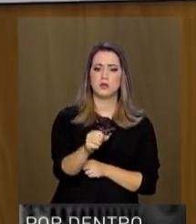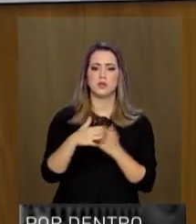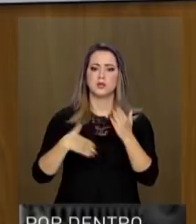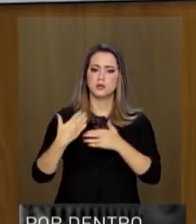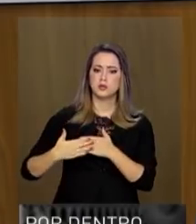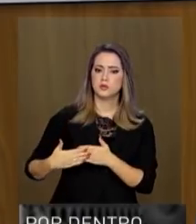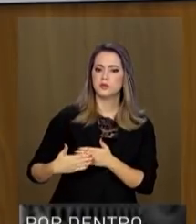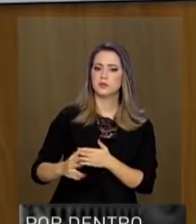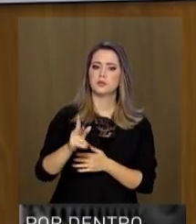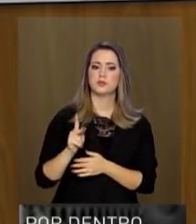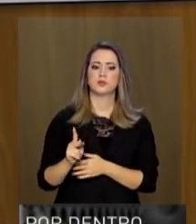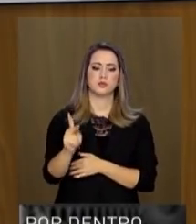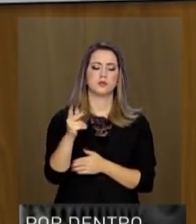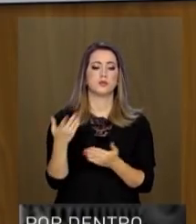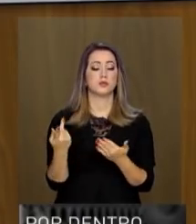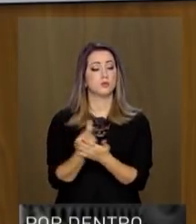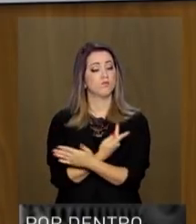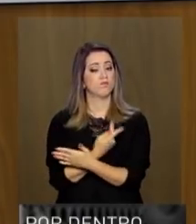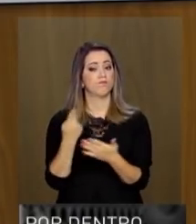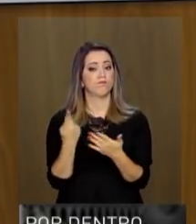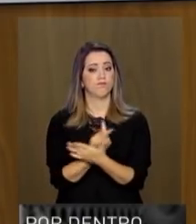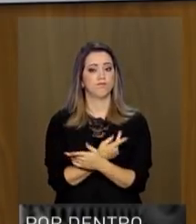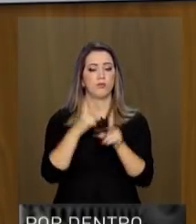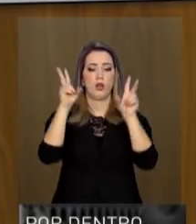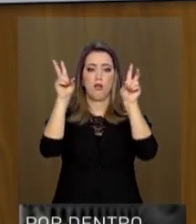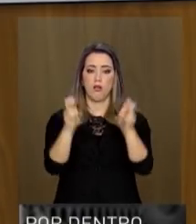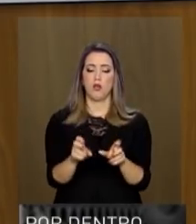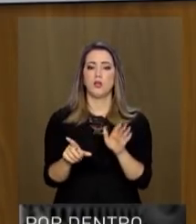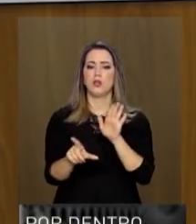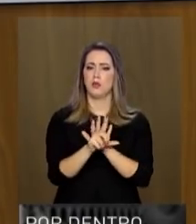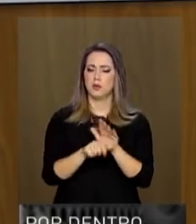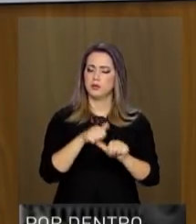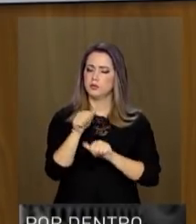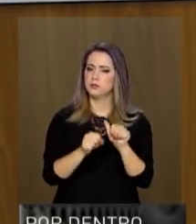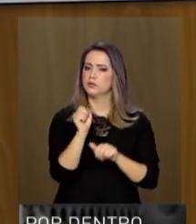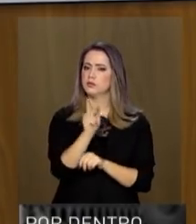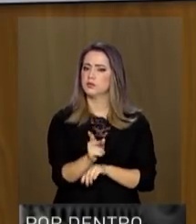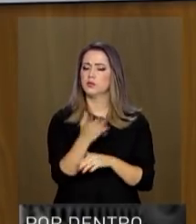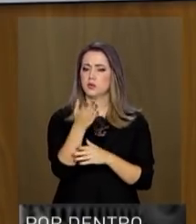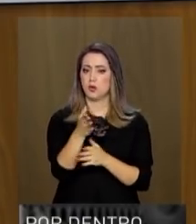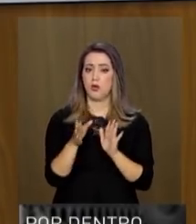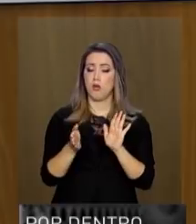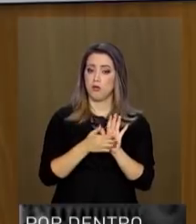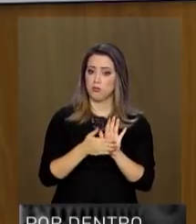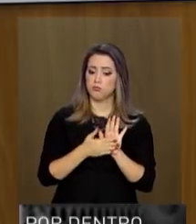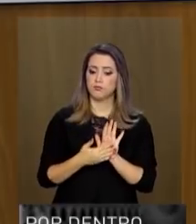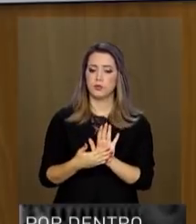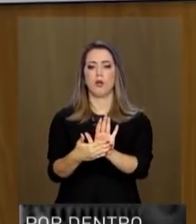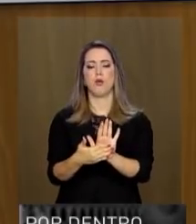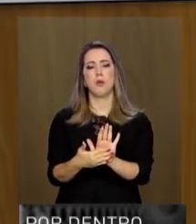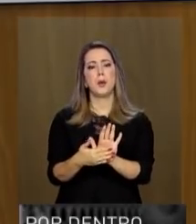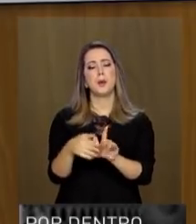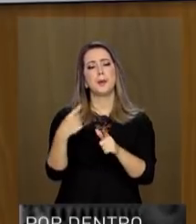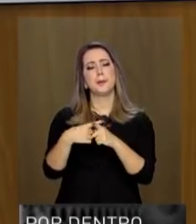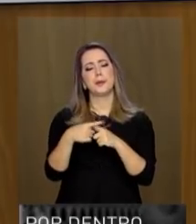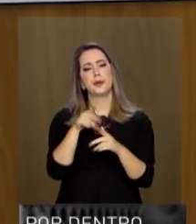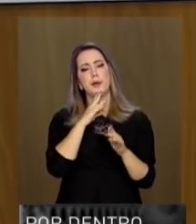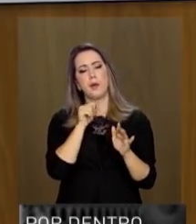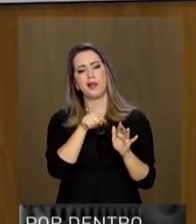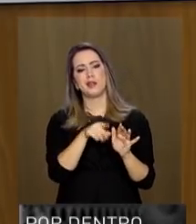muito recorrente. O governo colocou o tema da reforma da Previdência em pauta justamente por reconhecer a necessidade